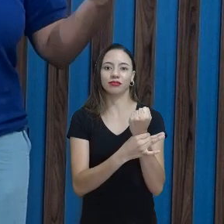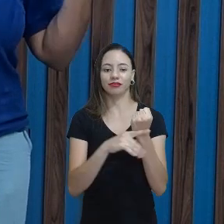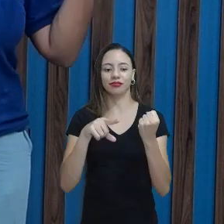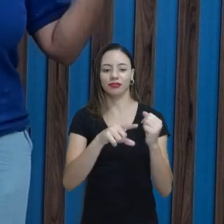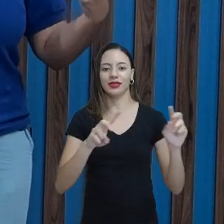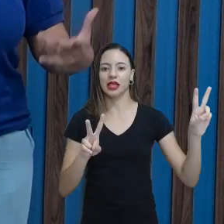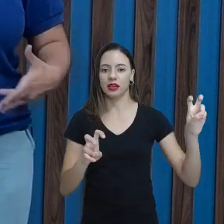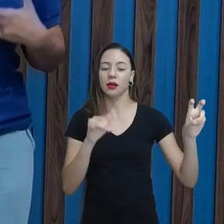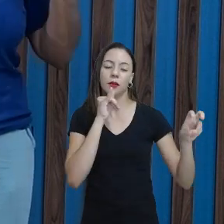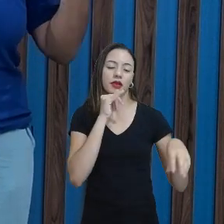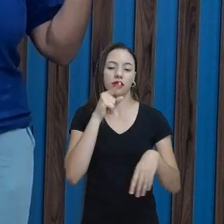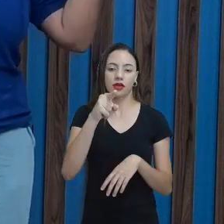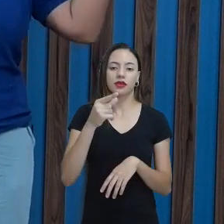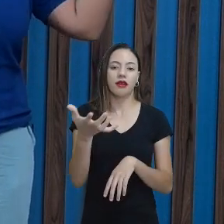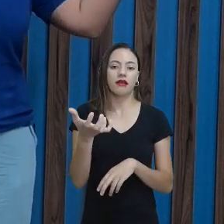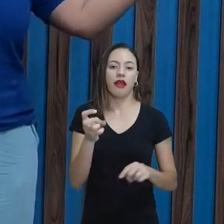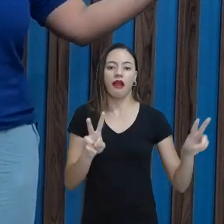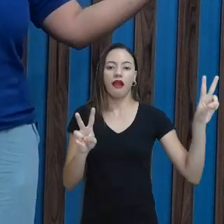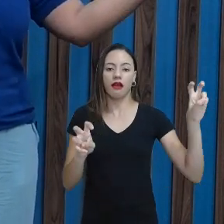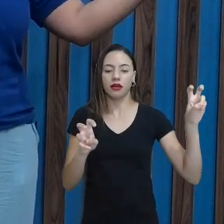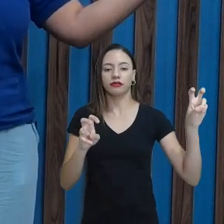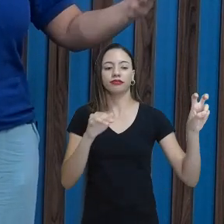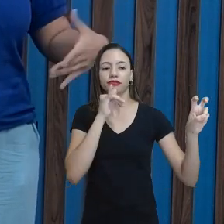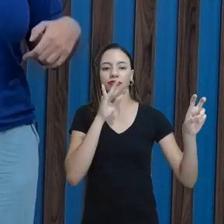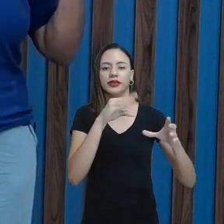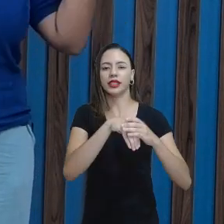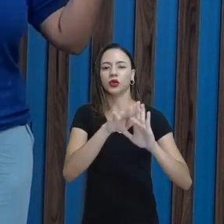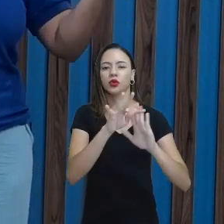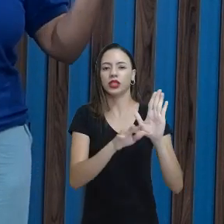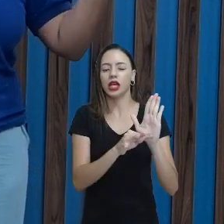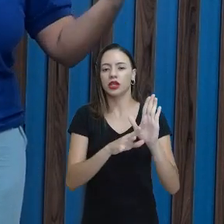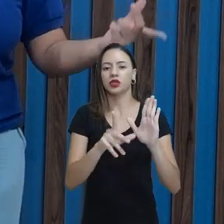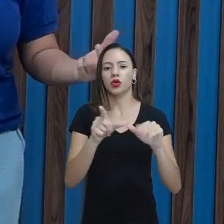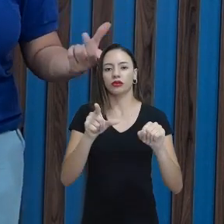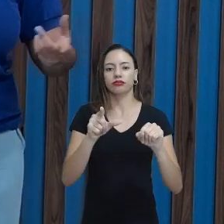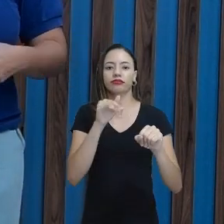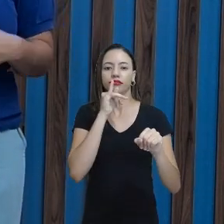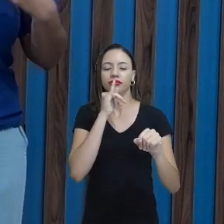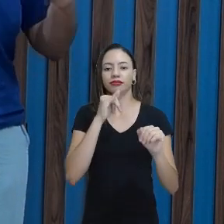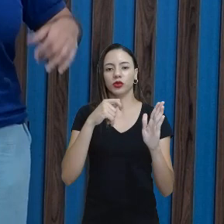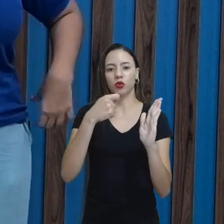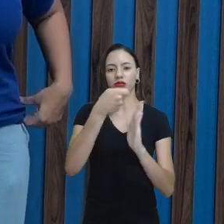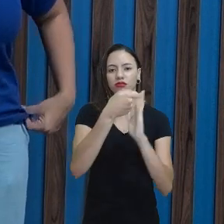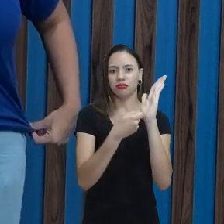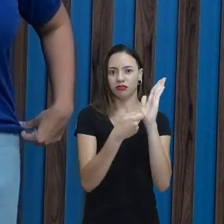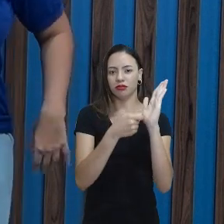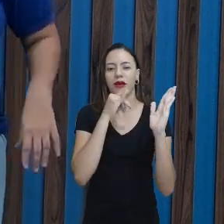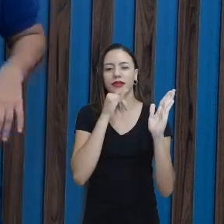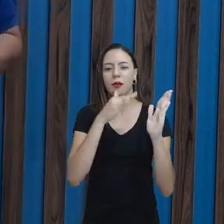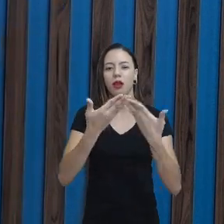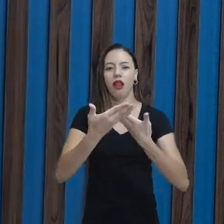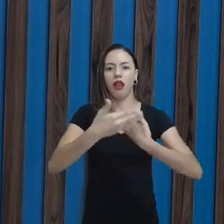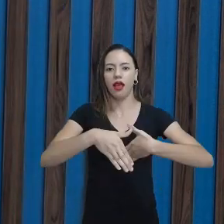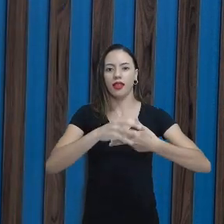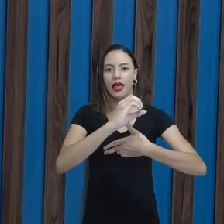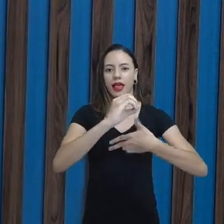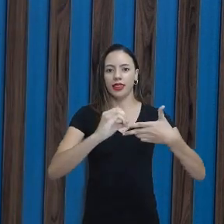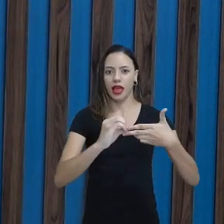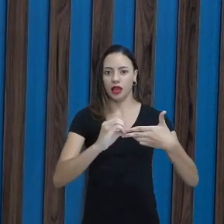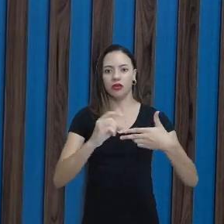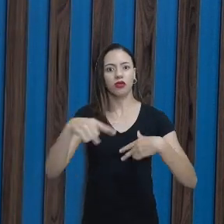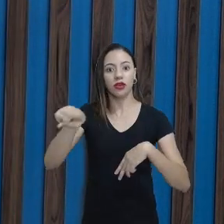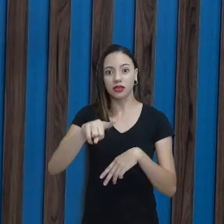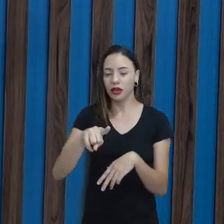você vai citar, por exemplo, num texto dissertativo, na prova do Enem, por exemplo, vocês não vão ter acesso a essa fonte,